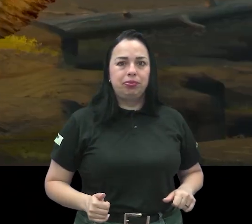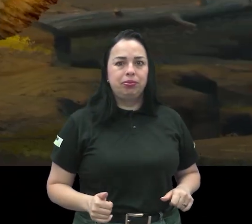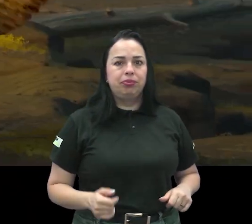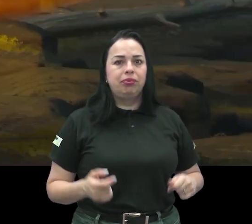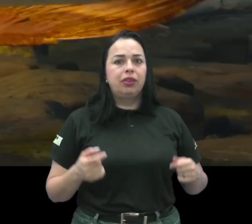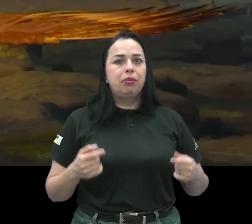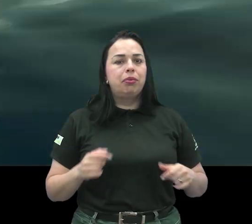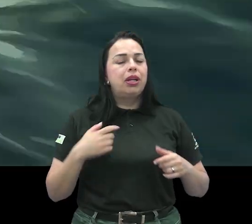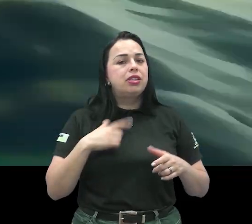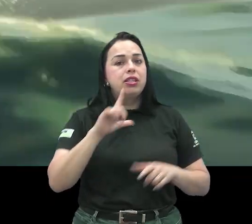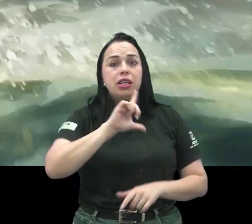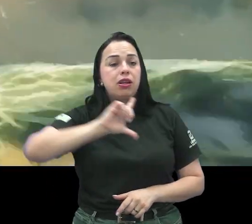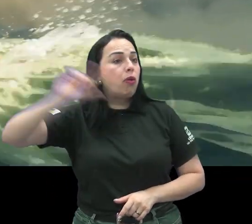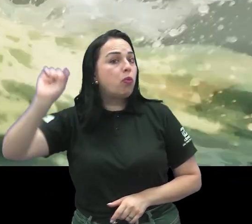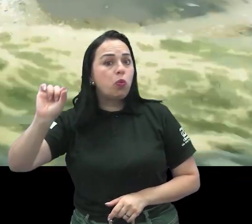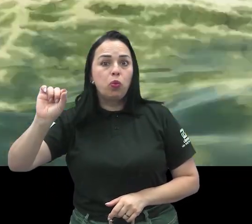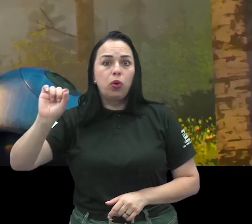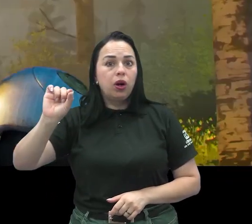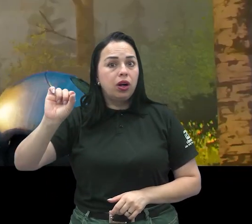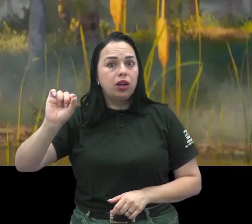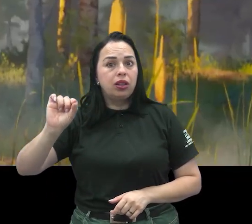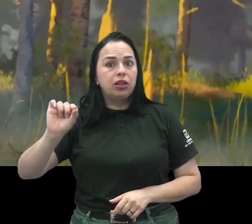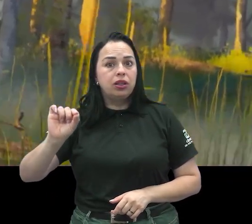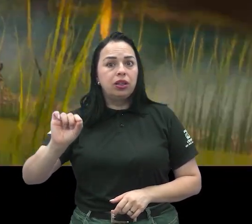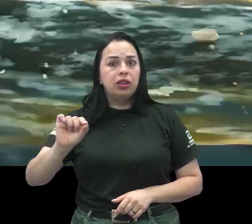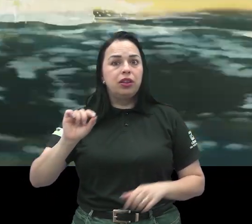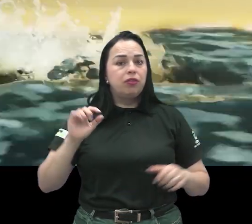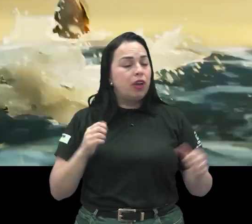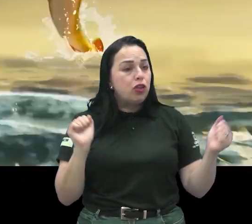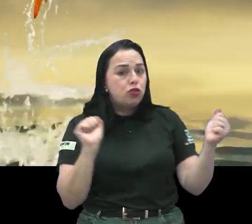deixar a ilha até o outono. Bico vivo!